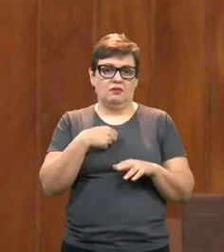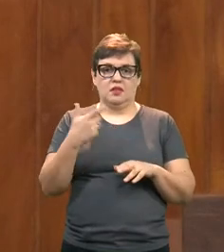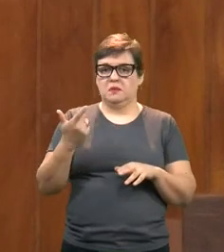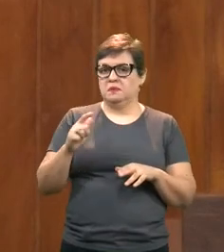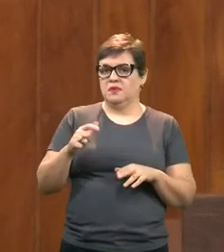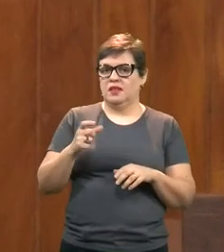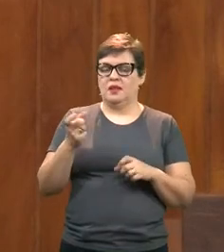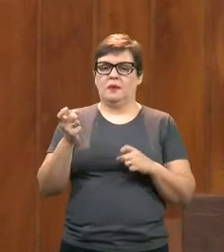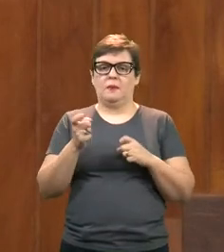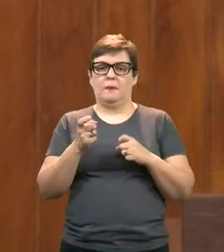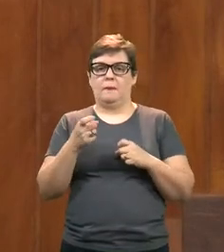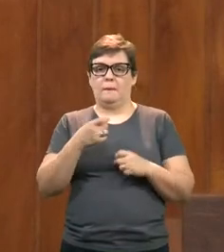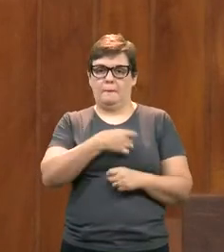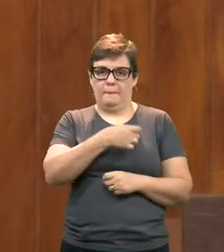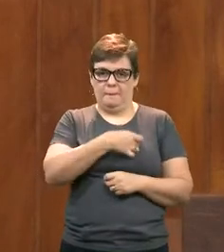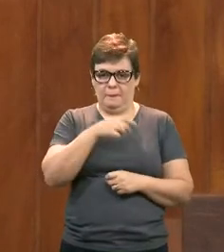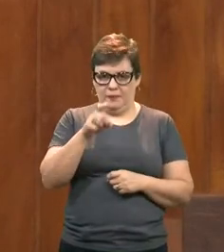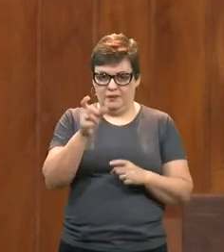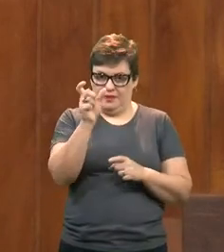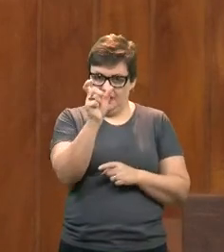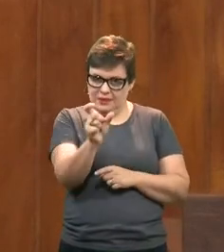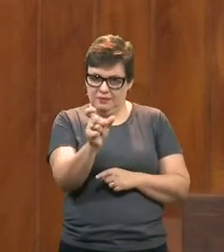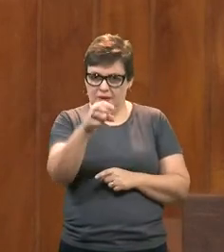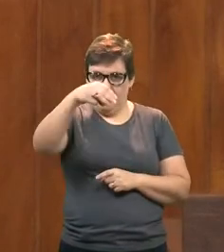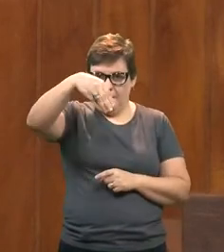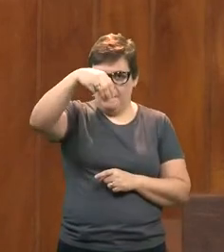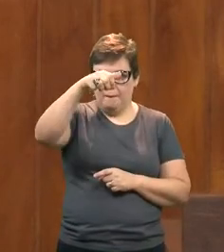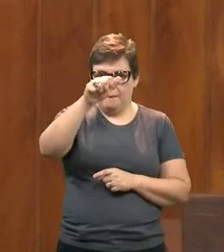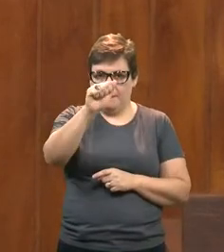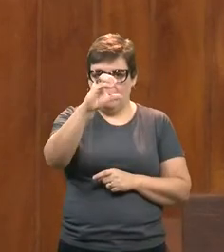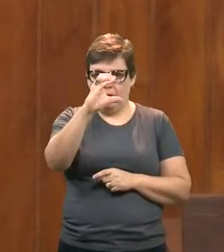tempo. Tá? Não tenho.